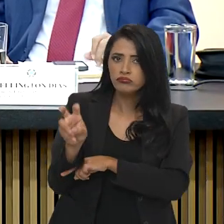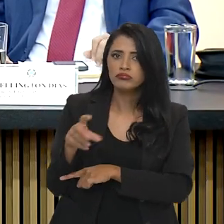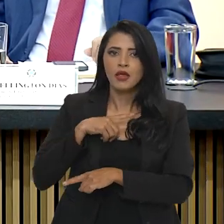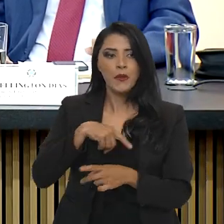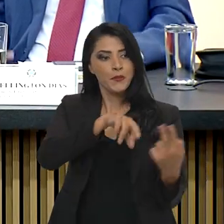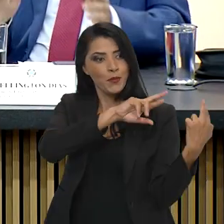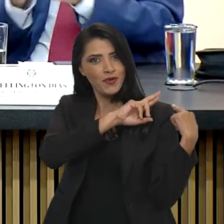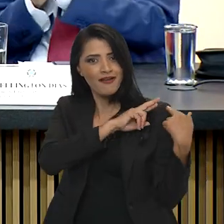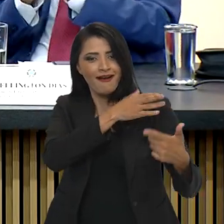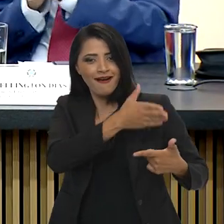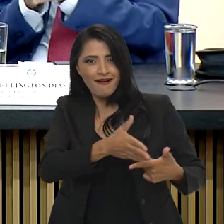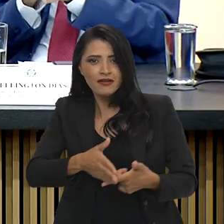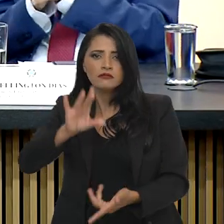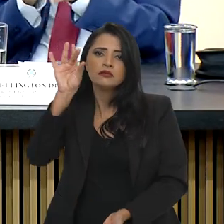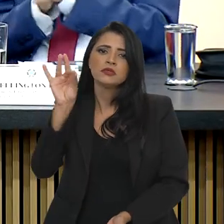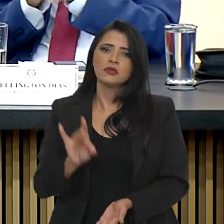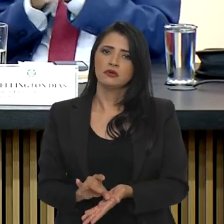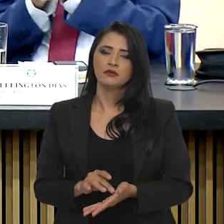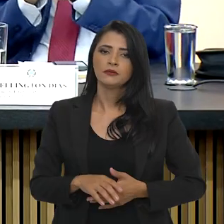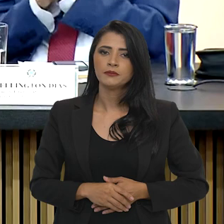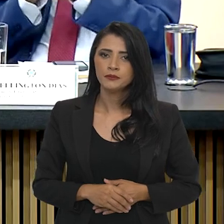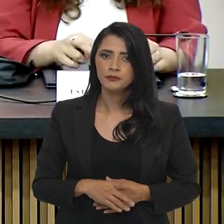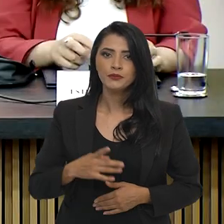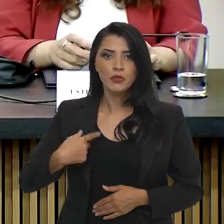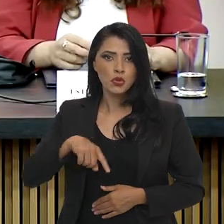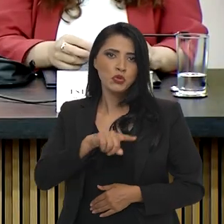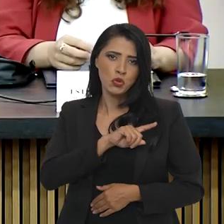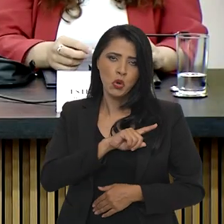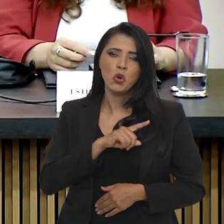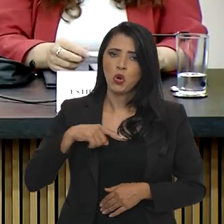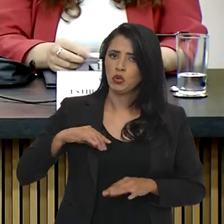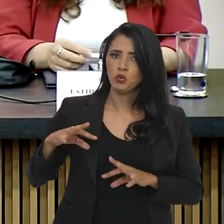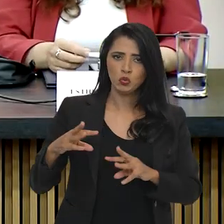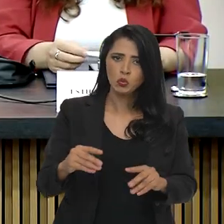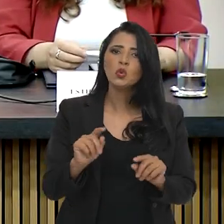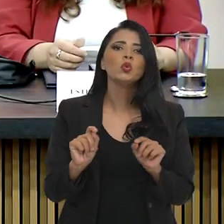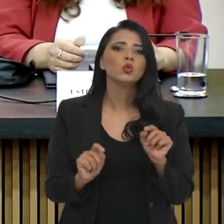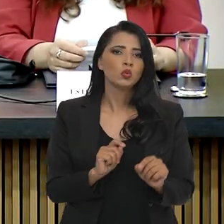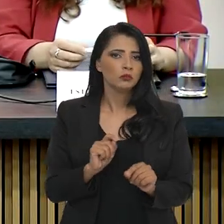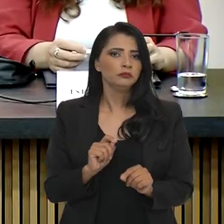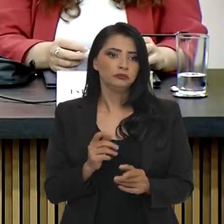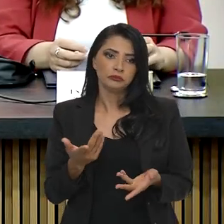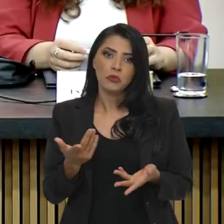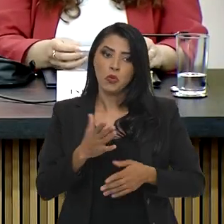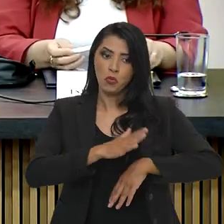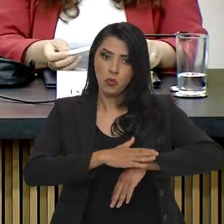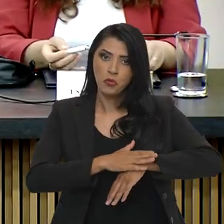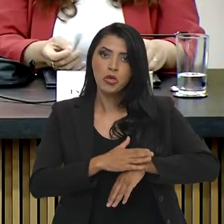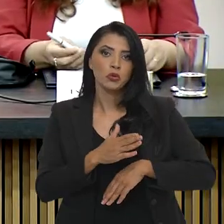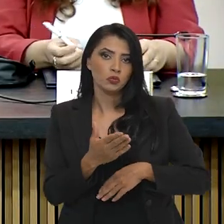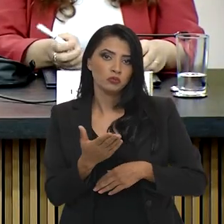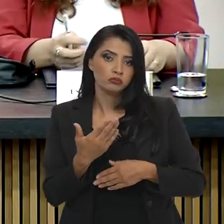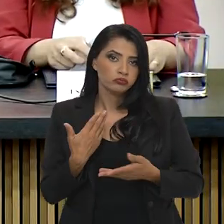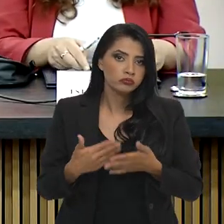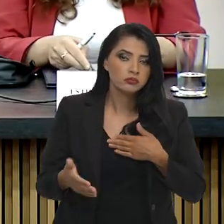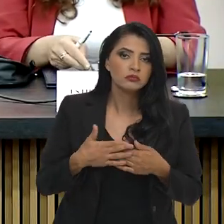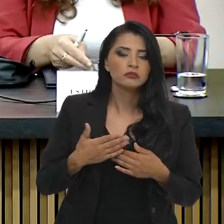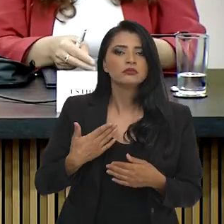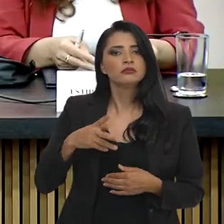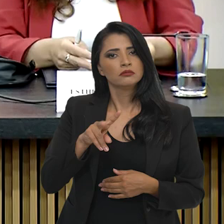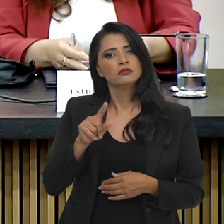creche, é dividir as responsabilidades efetivas. Todos nós, de alguma forma, em algum